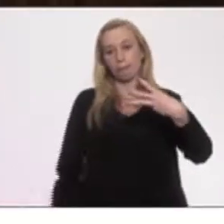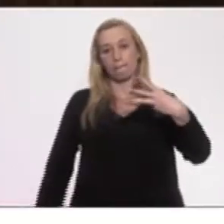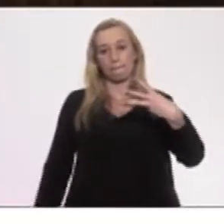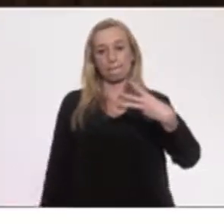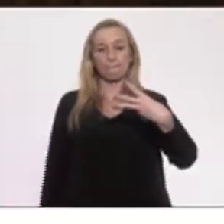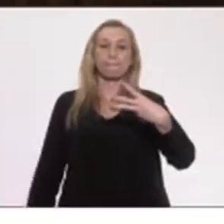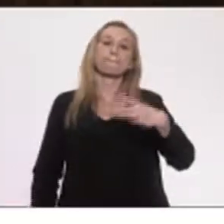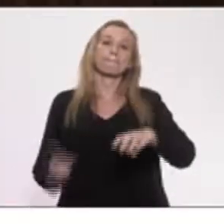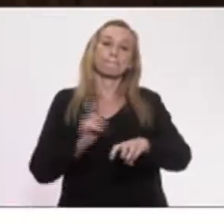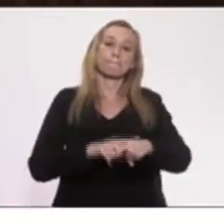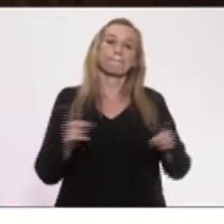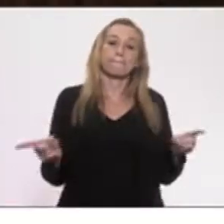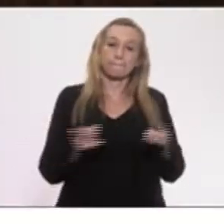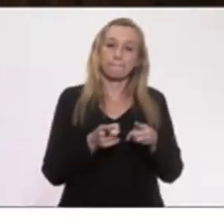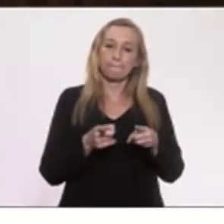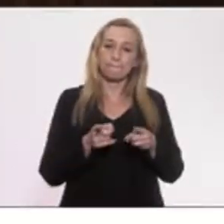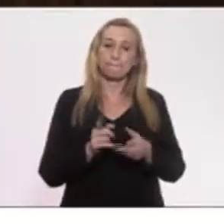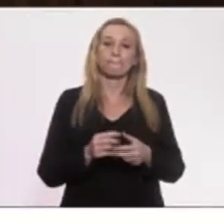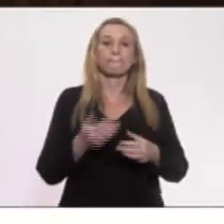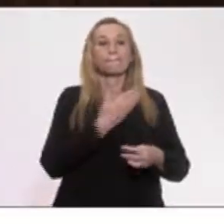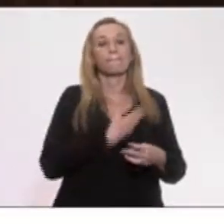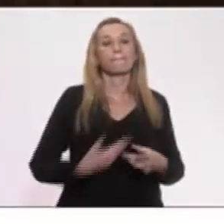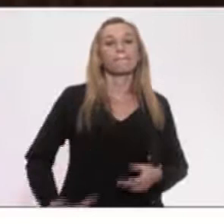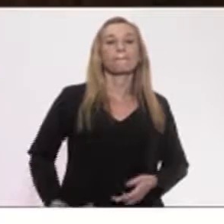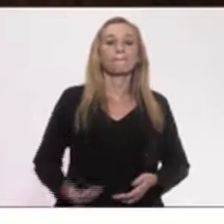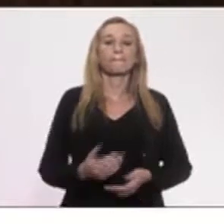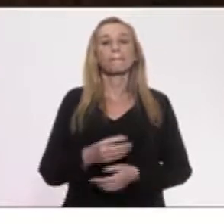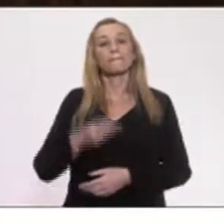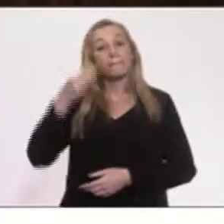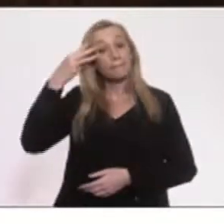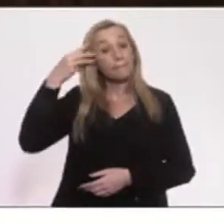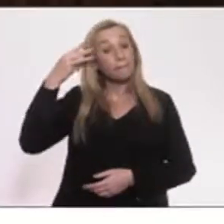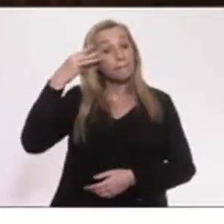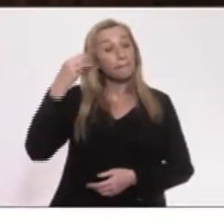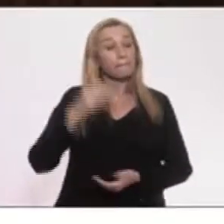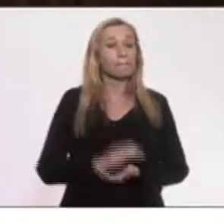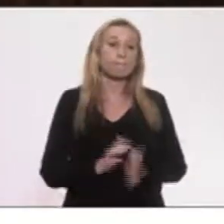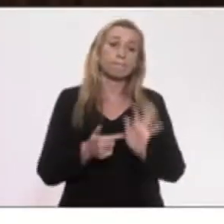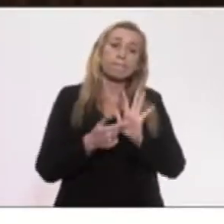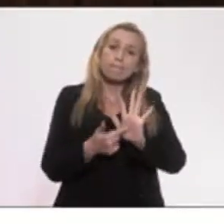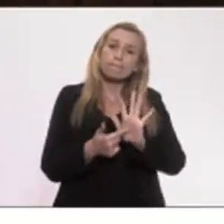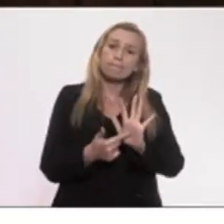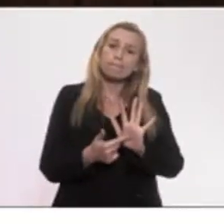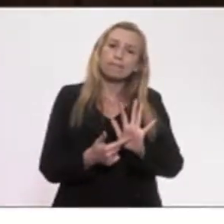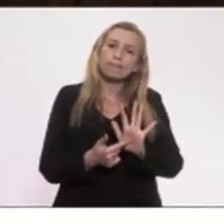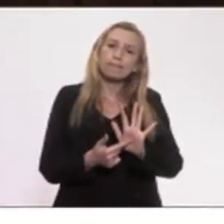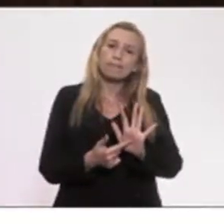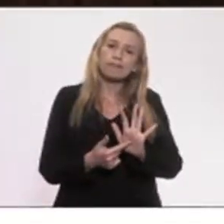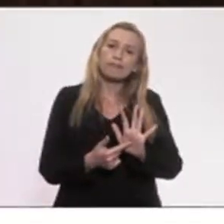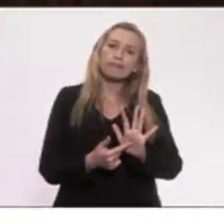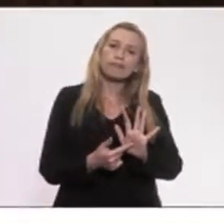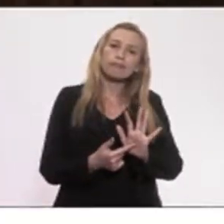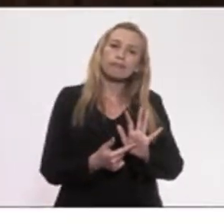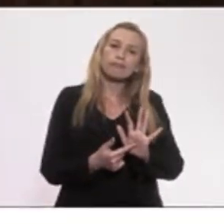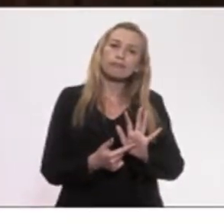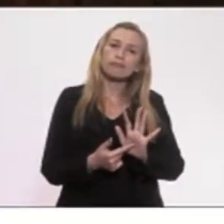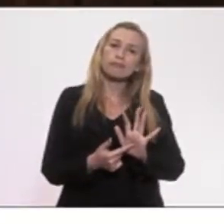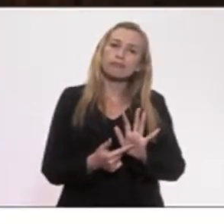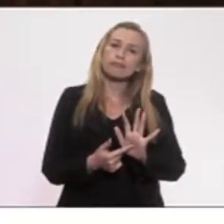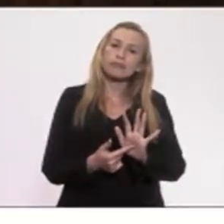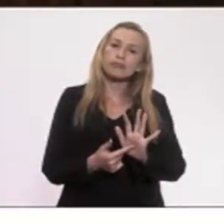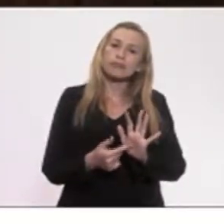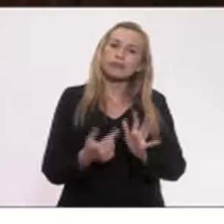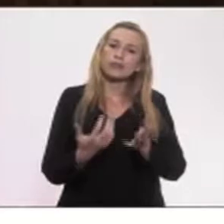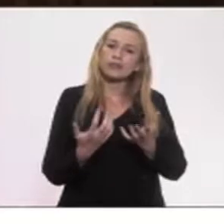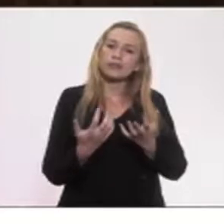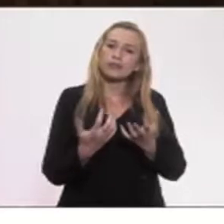curto espaço de tempo, em que o governador Witzel demonstra desapreço por esses colegiados. Se